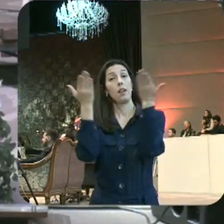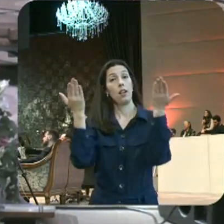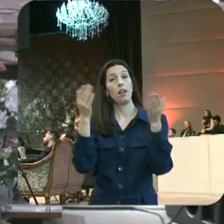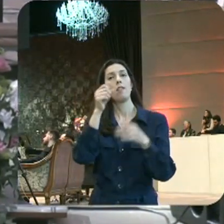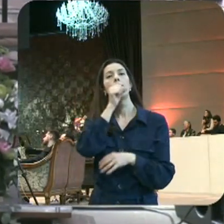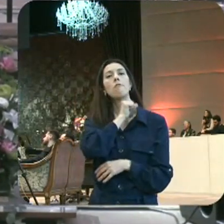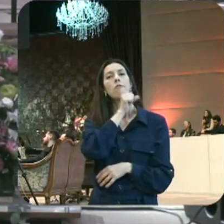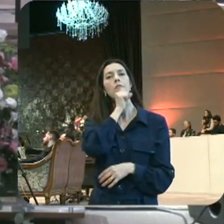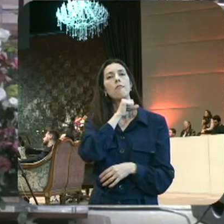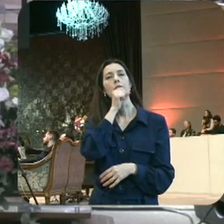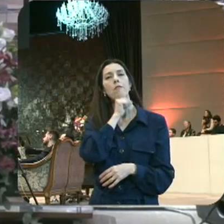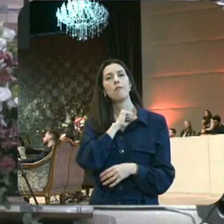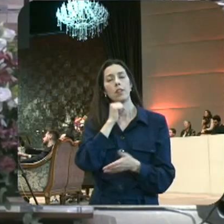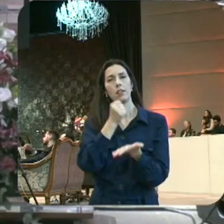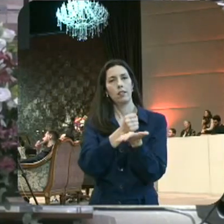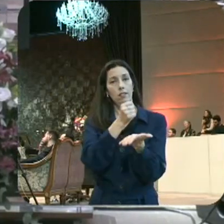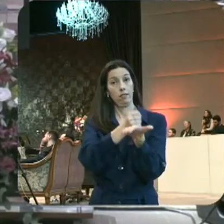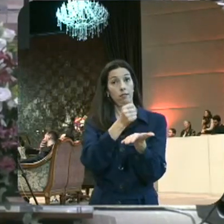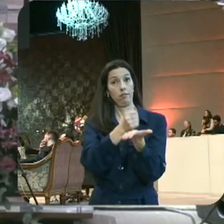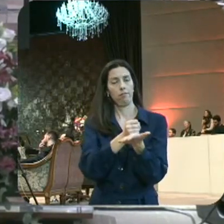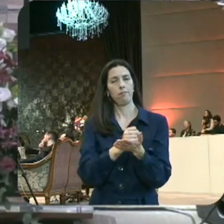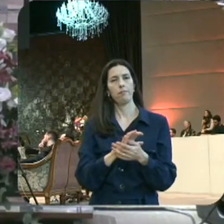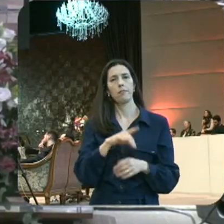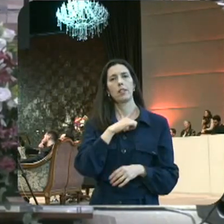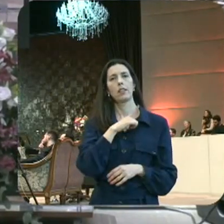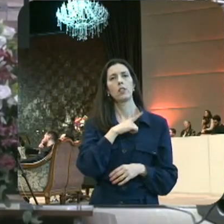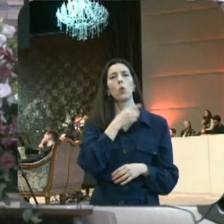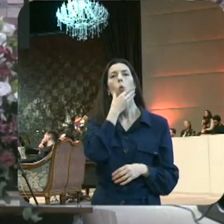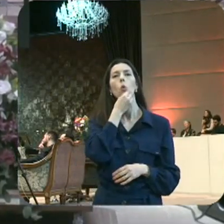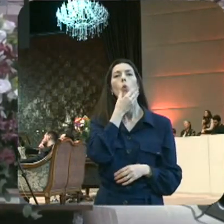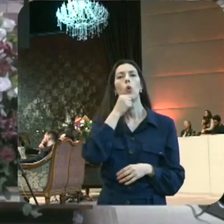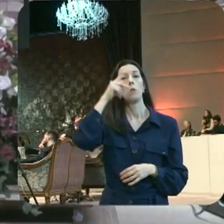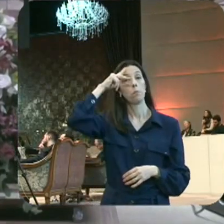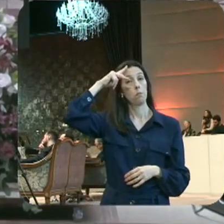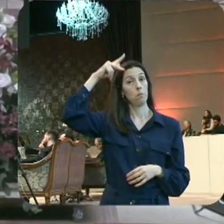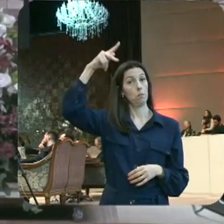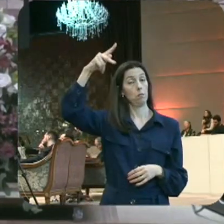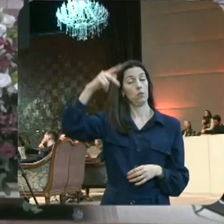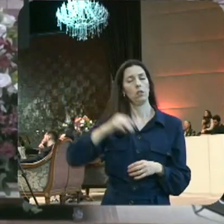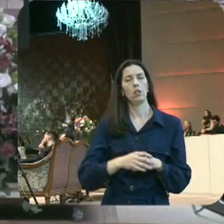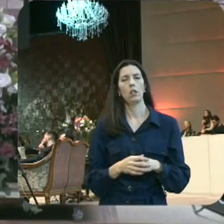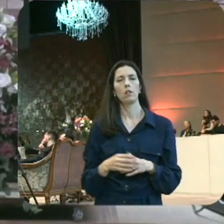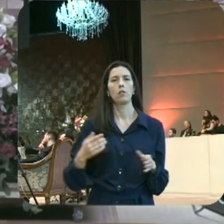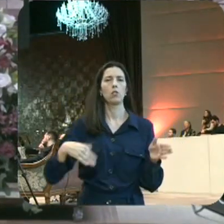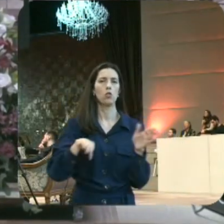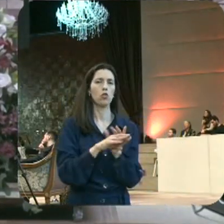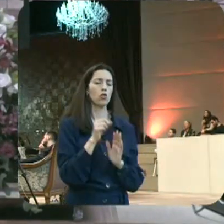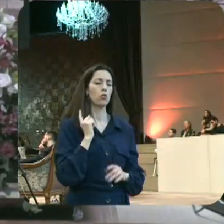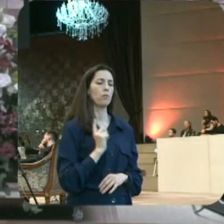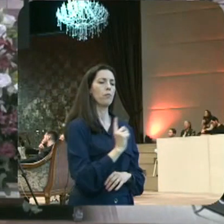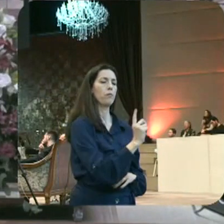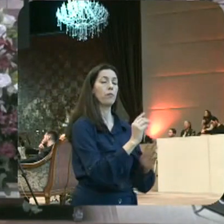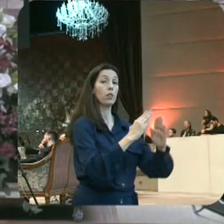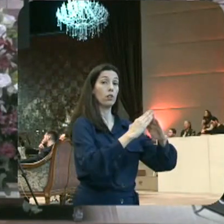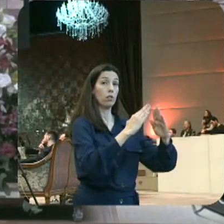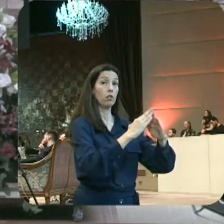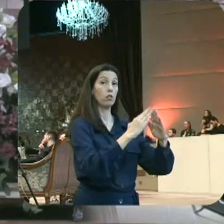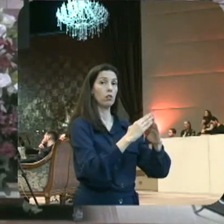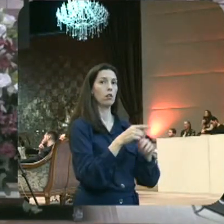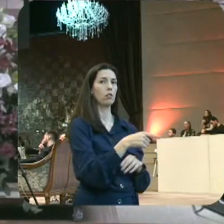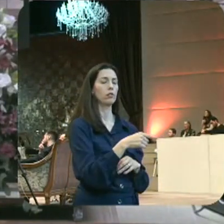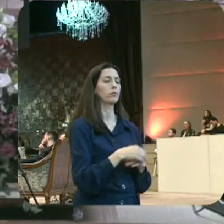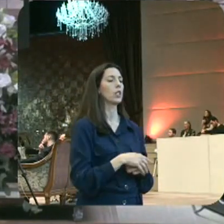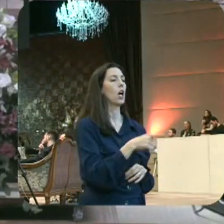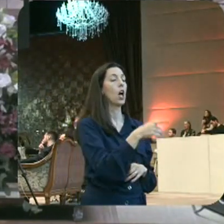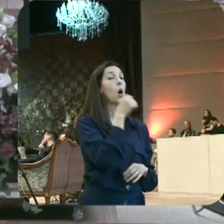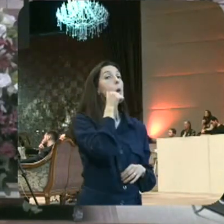Velho Testamento, tinha um profeta que chegava numa casa e pedia para